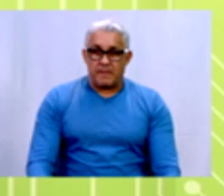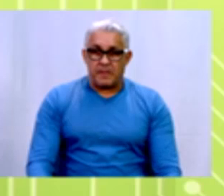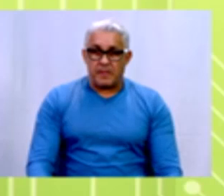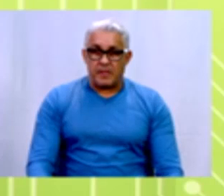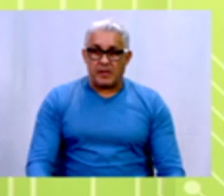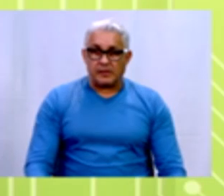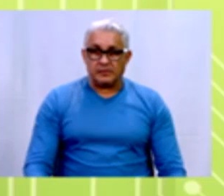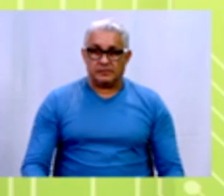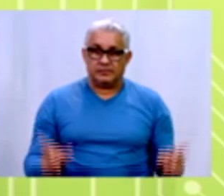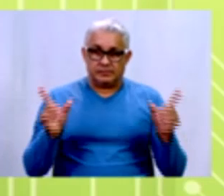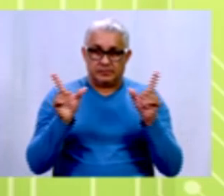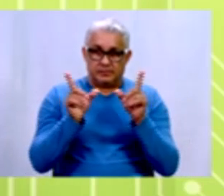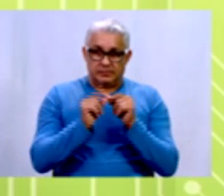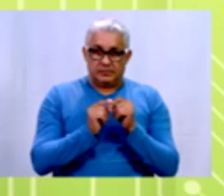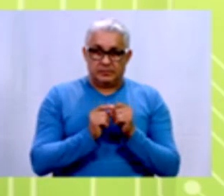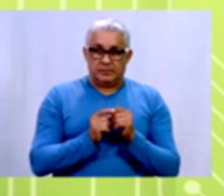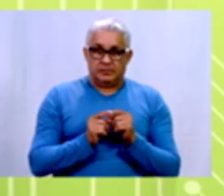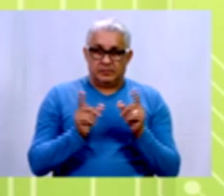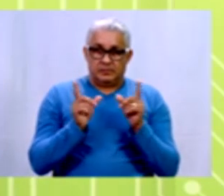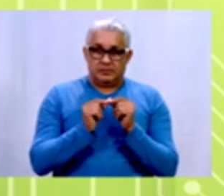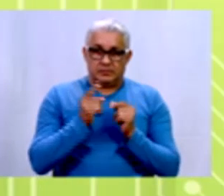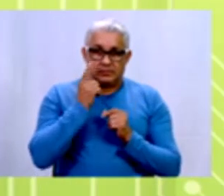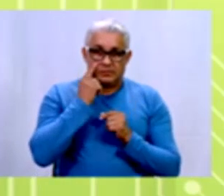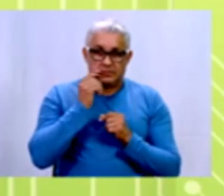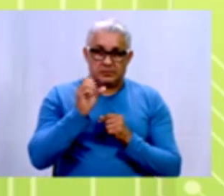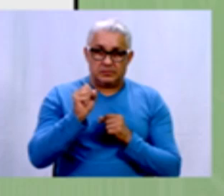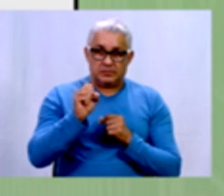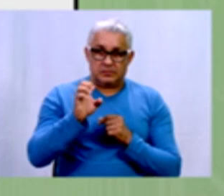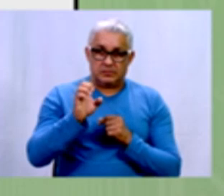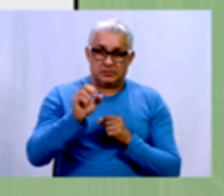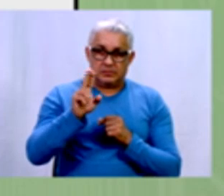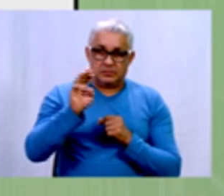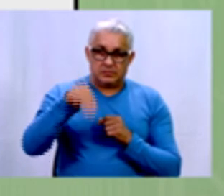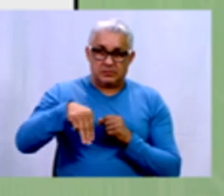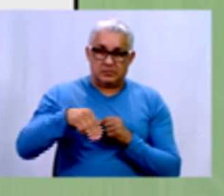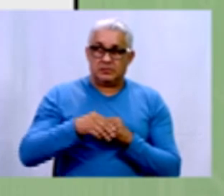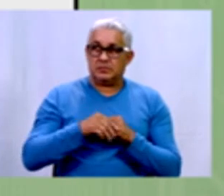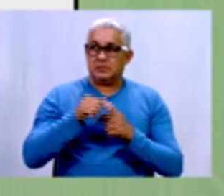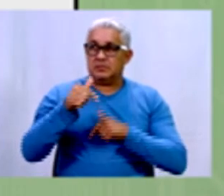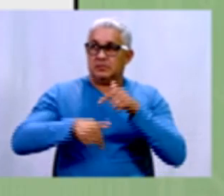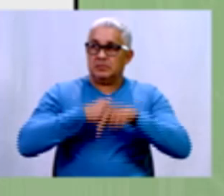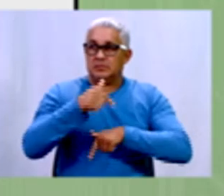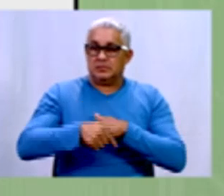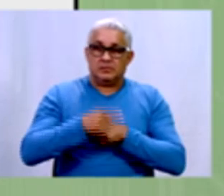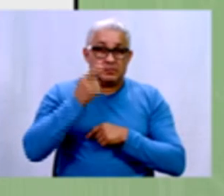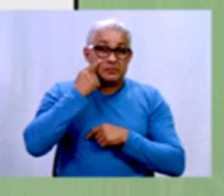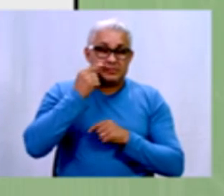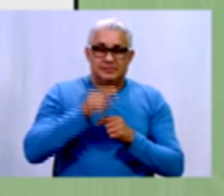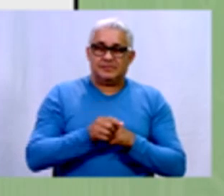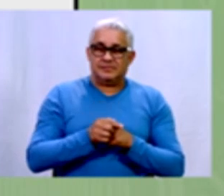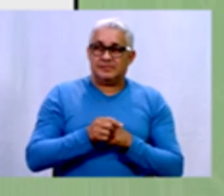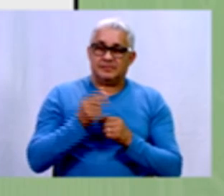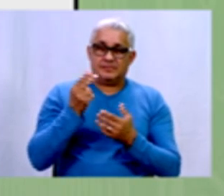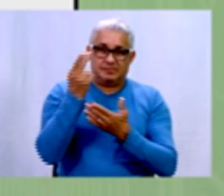no nosso resumo, o Scrum trabalhando, né? E aí temos ali